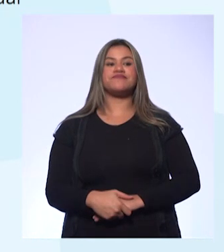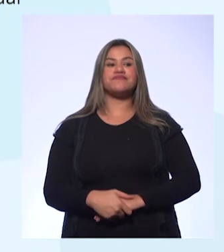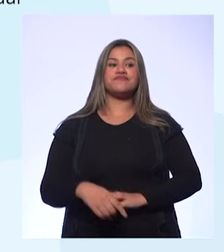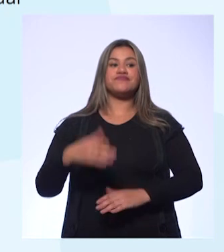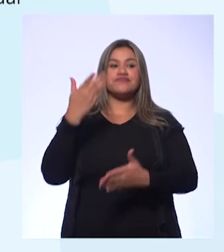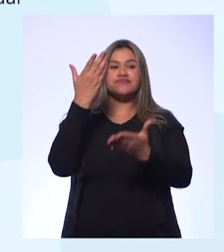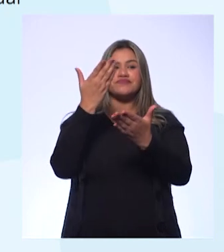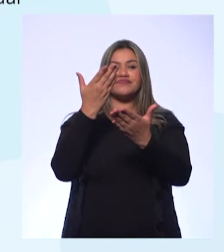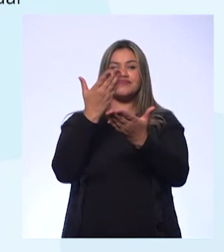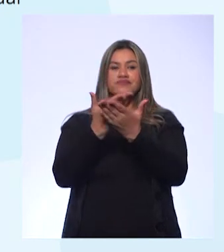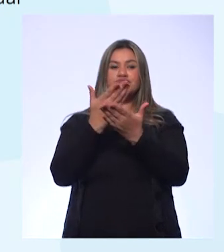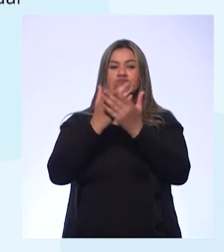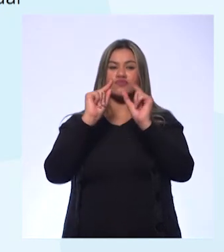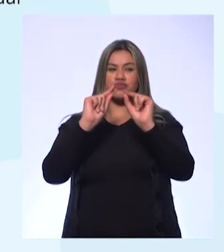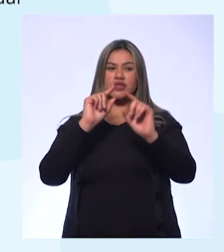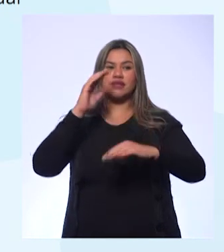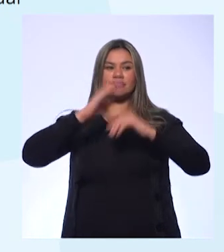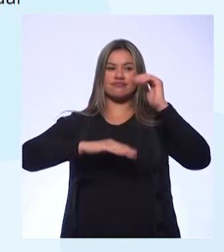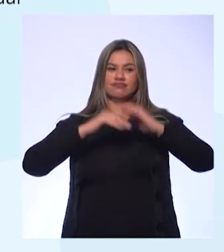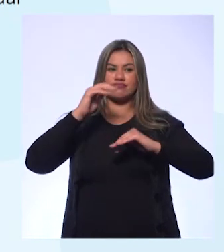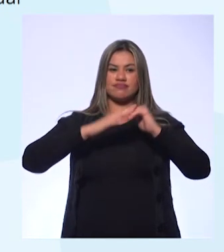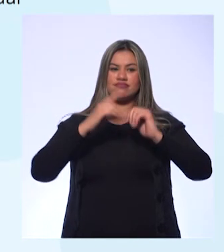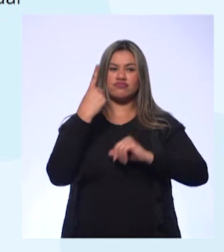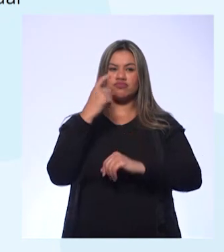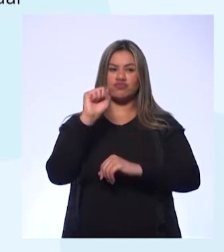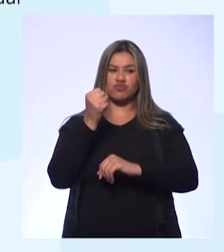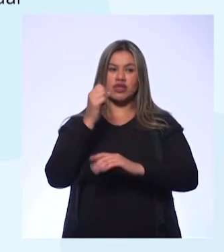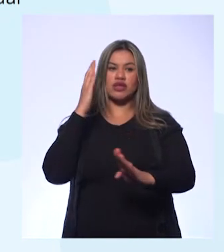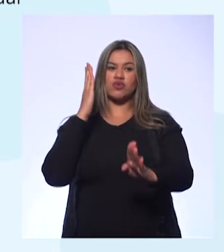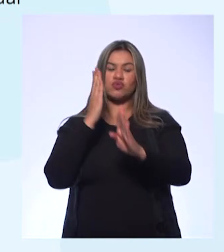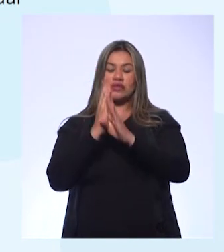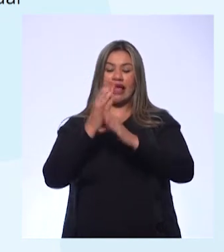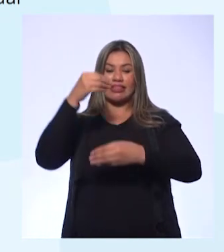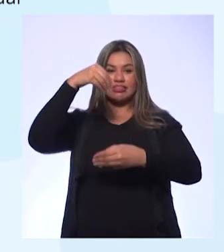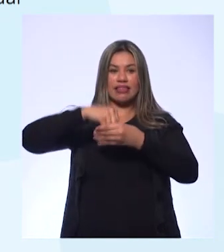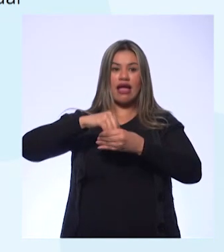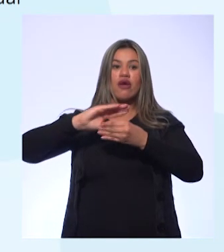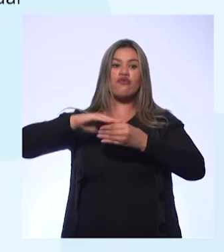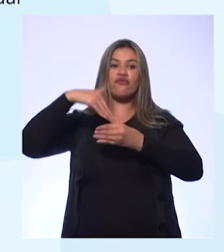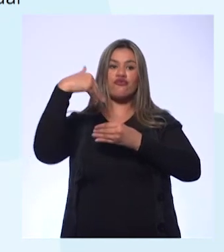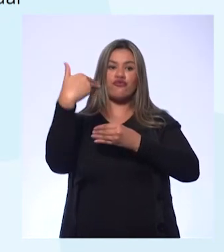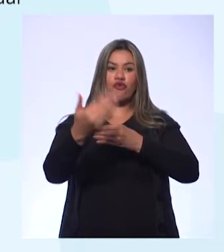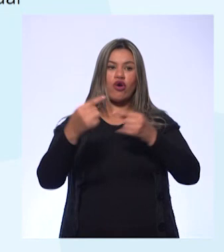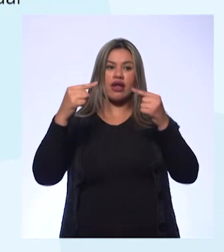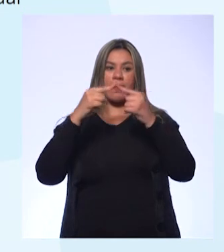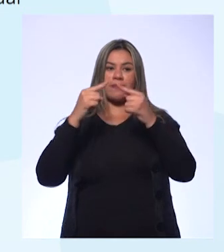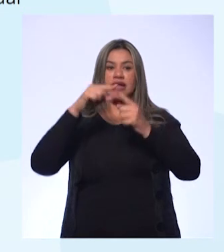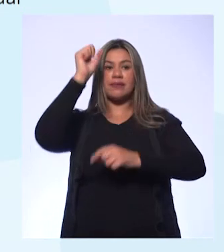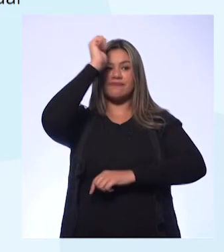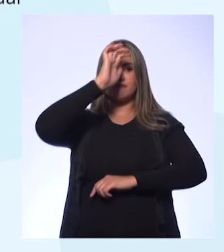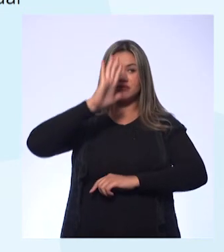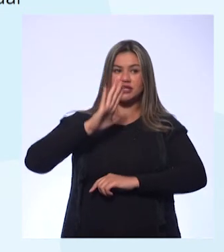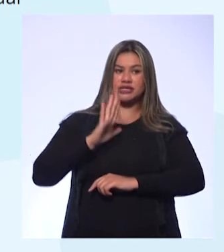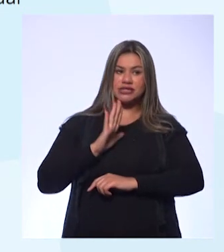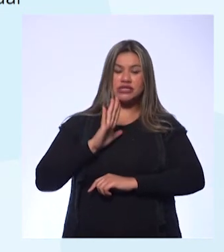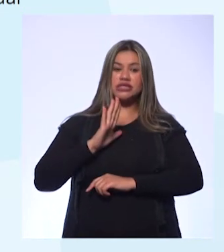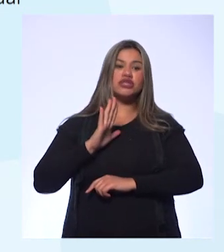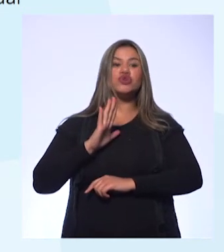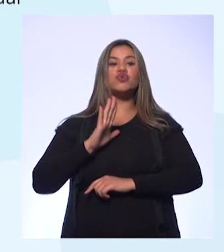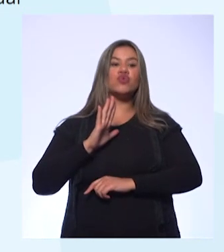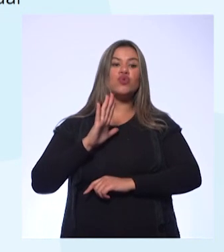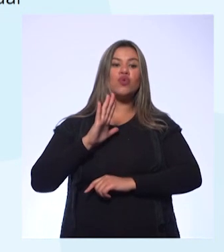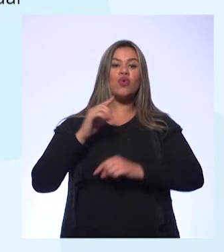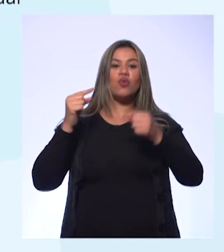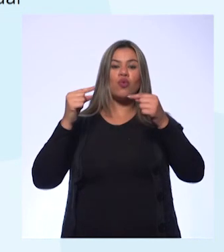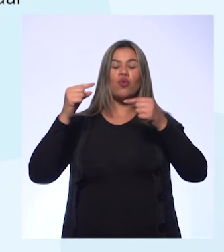identificar as questões internas e externas sobre a atuação do Brasil na